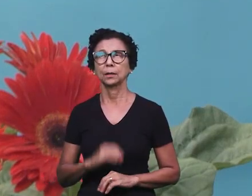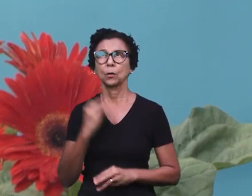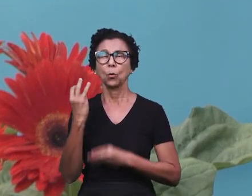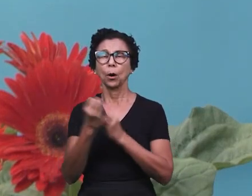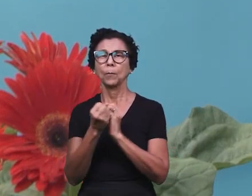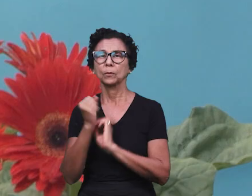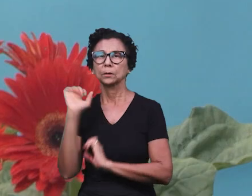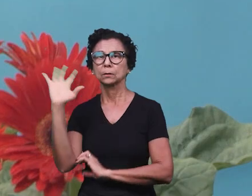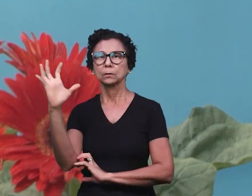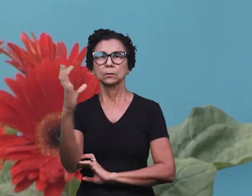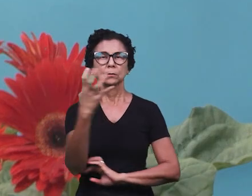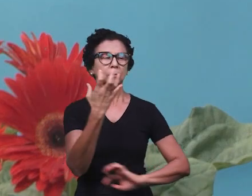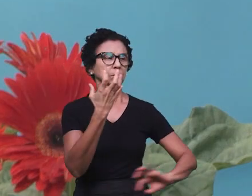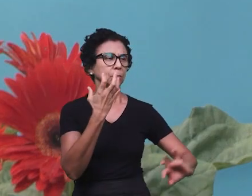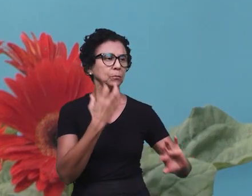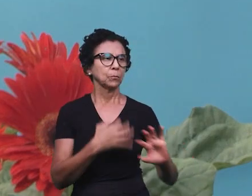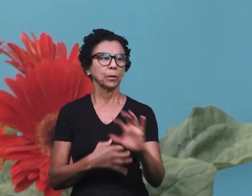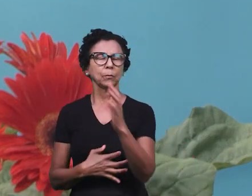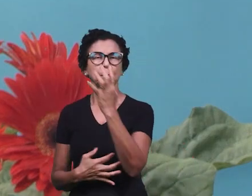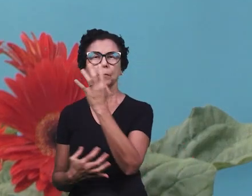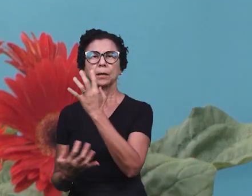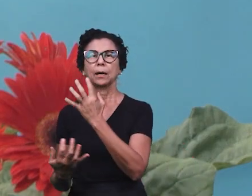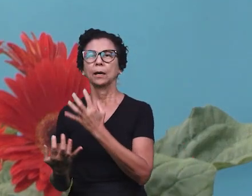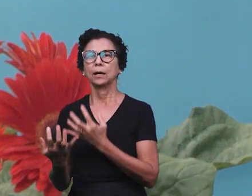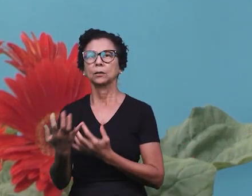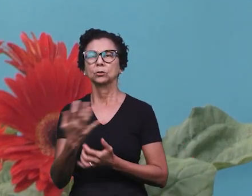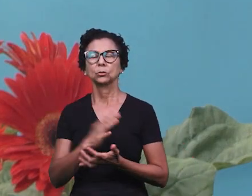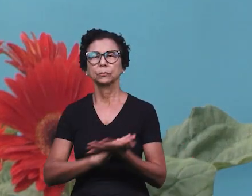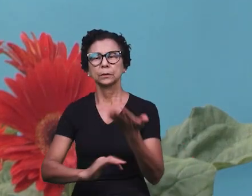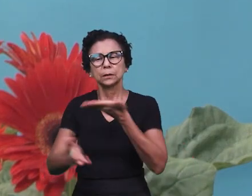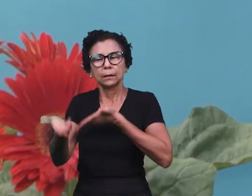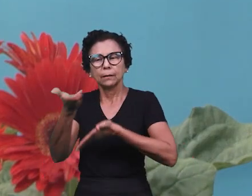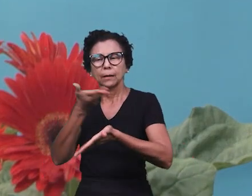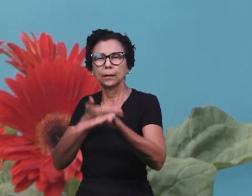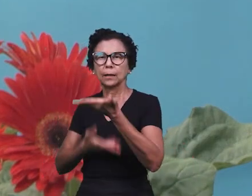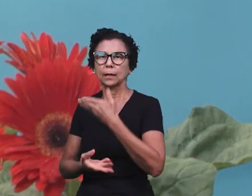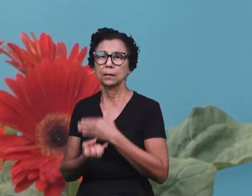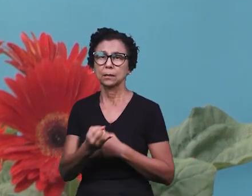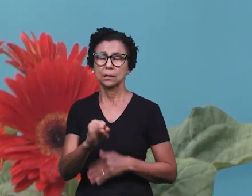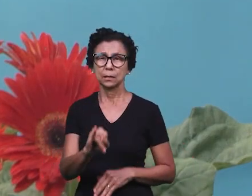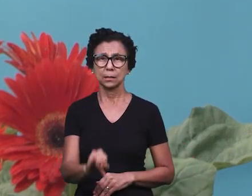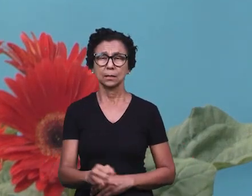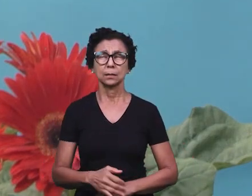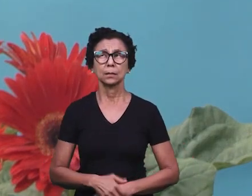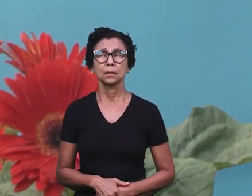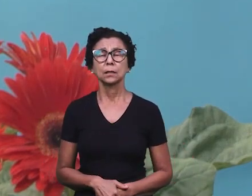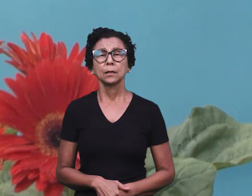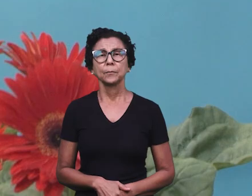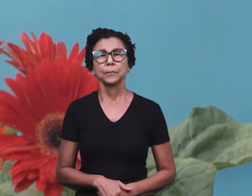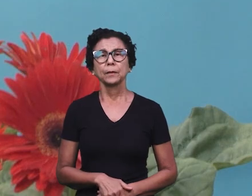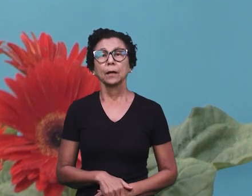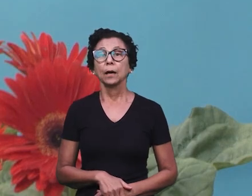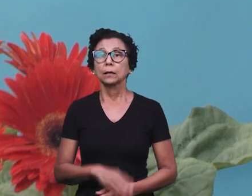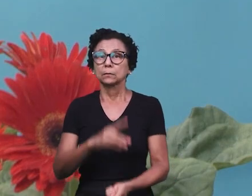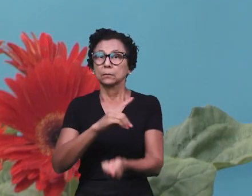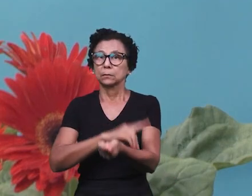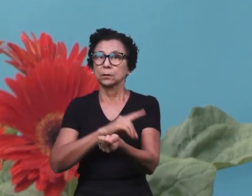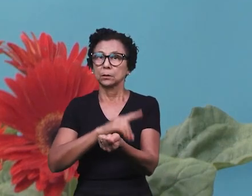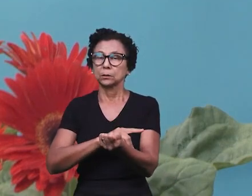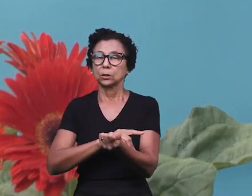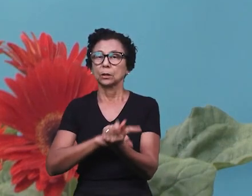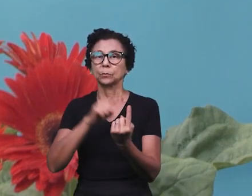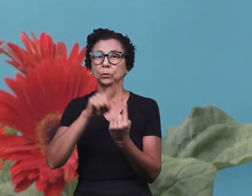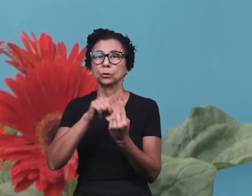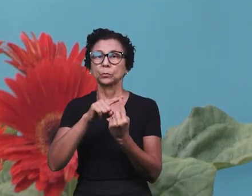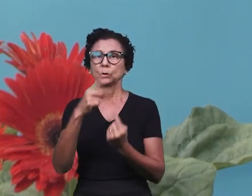ambiente. Então, se eu tenho um estilo de vida saudável, principalmente para o diabetes tipo 2, tá? Se eu tenho um